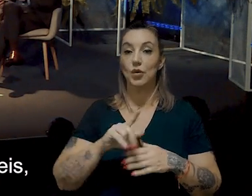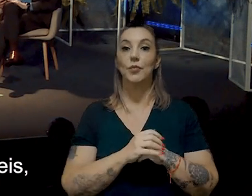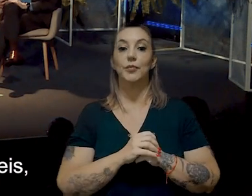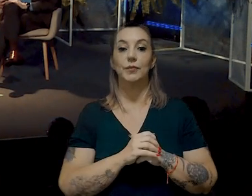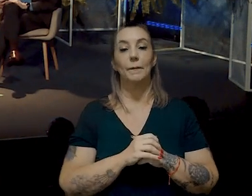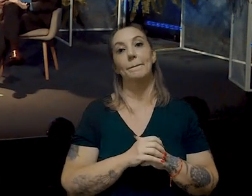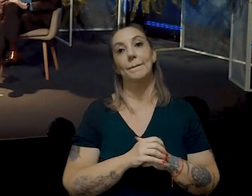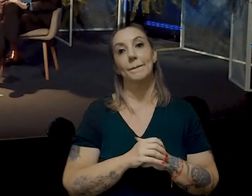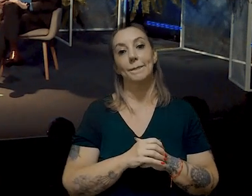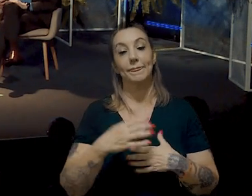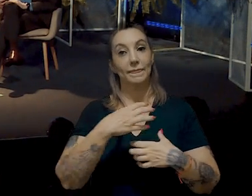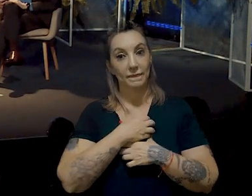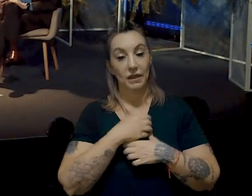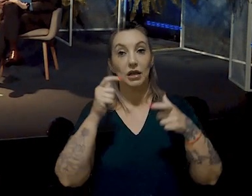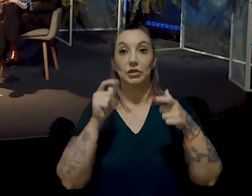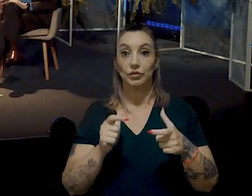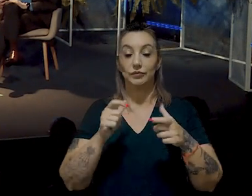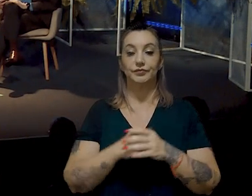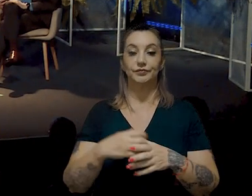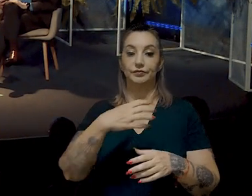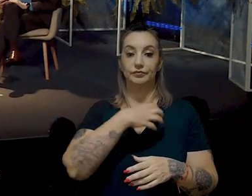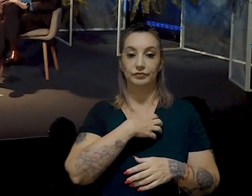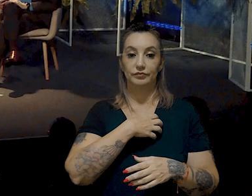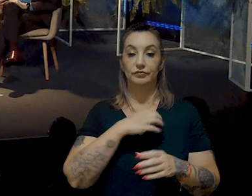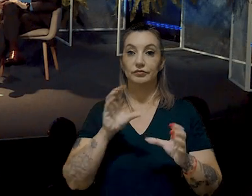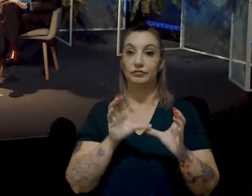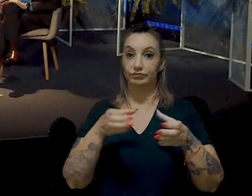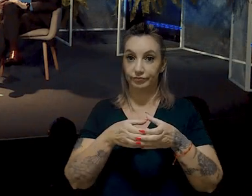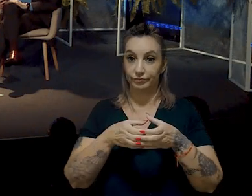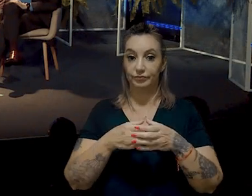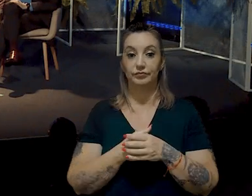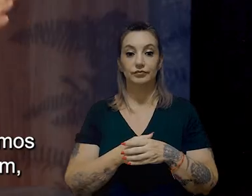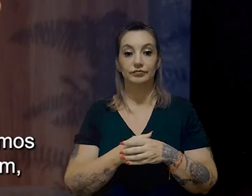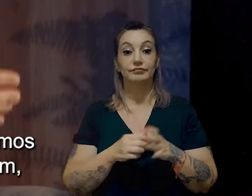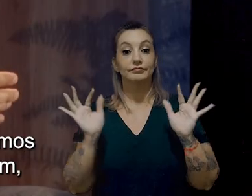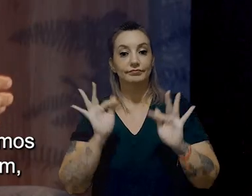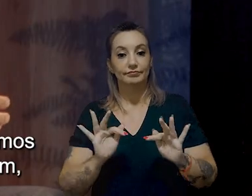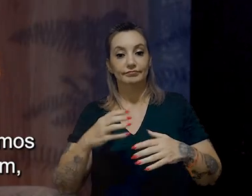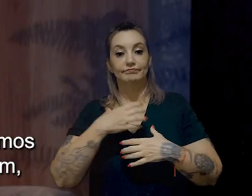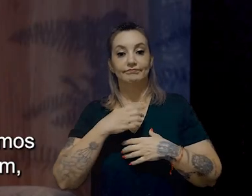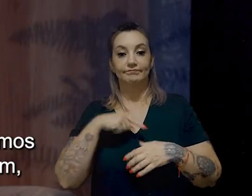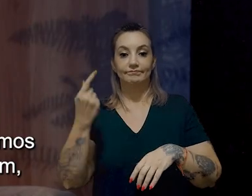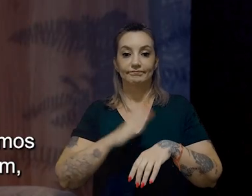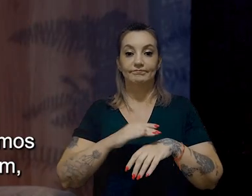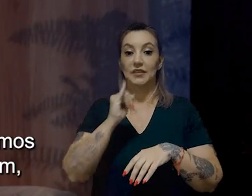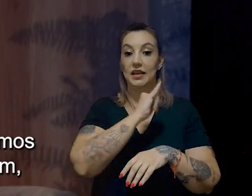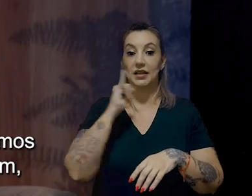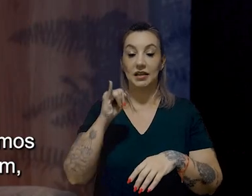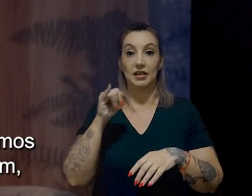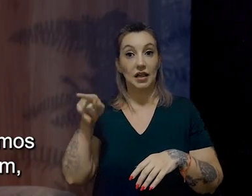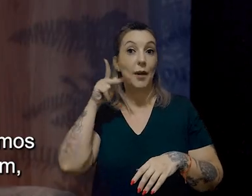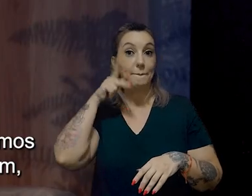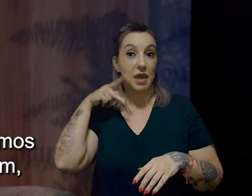renováveis eh o impacto local o impacto pras comunidades né felizmente da forma como nós fizemos